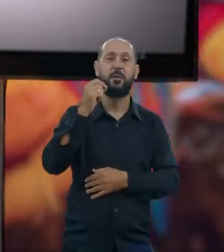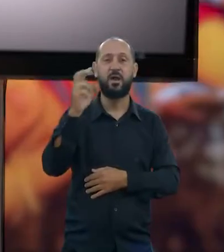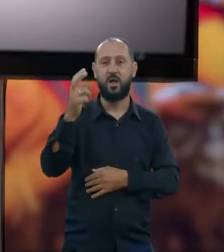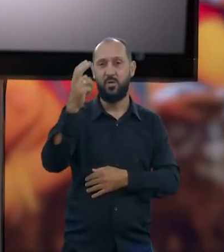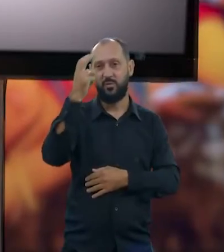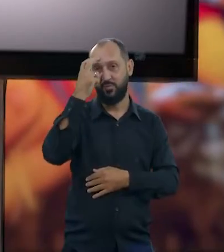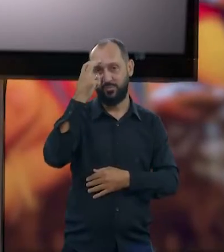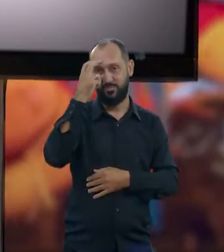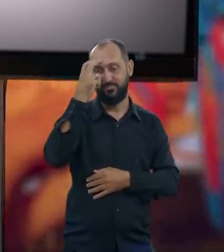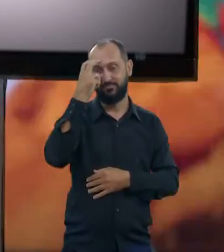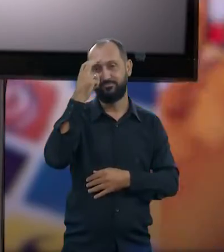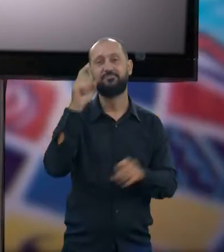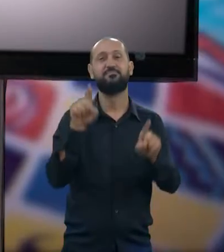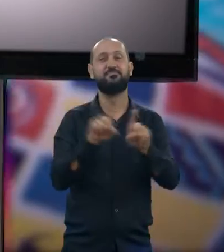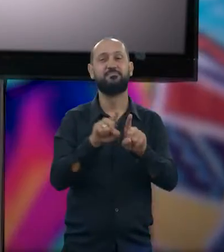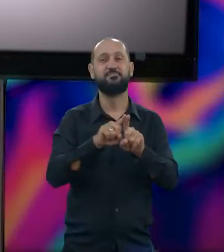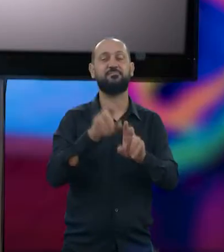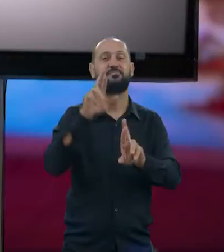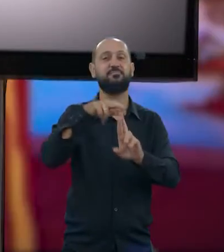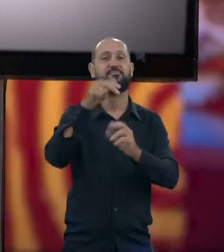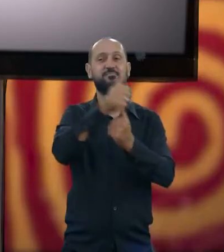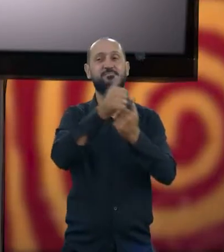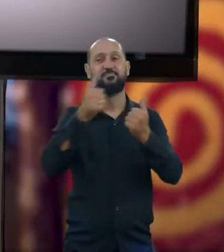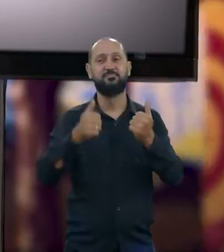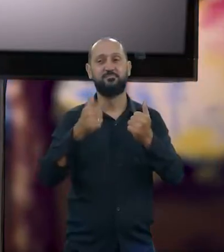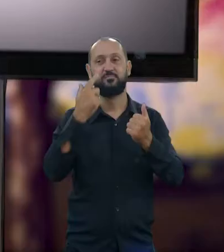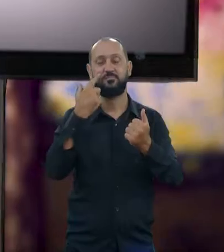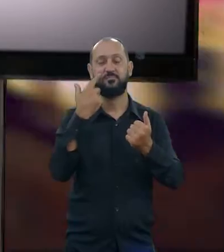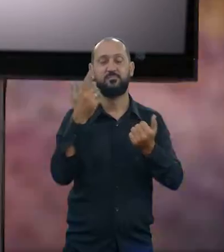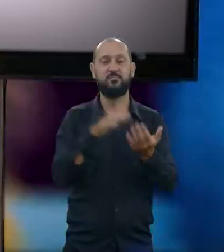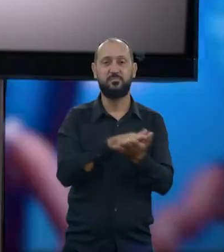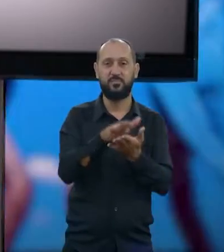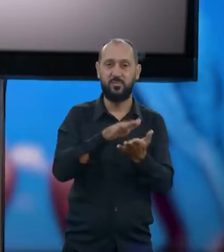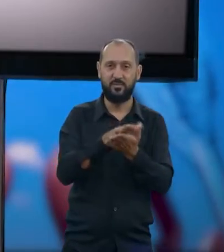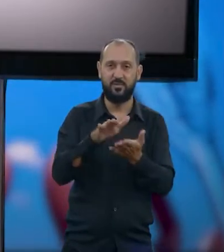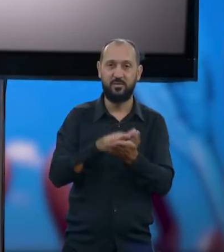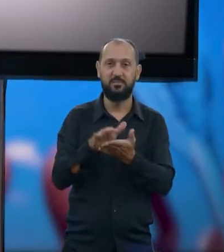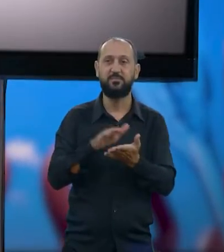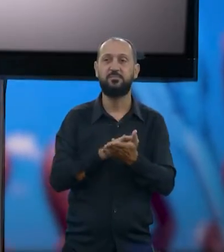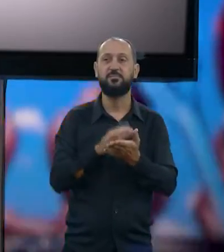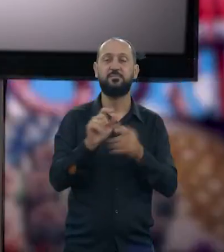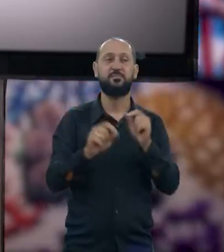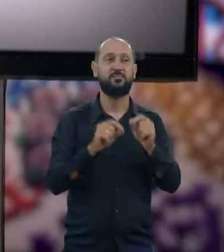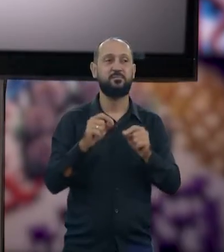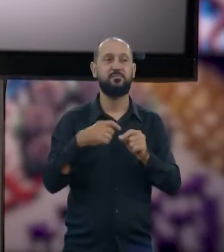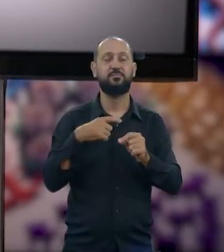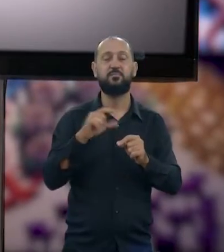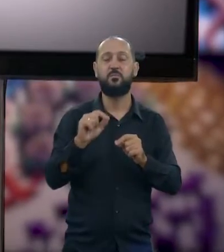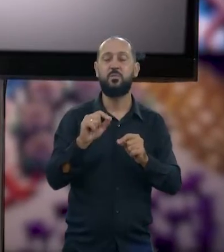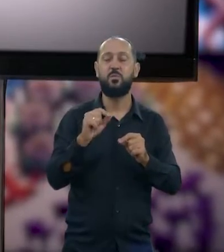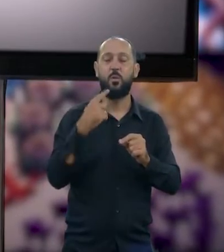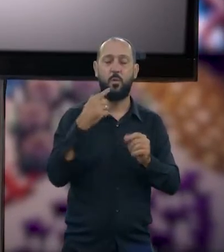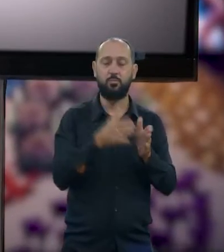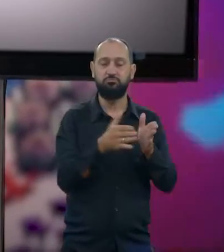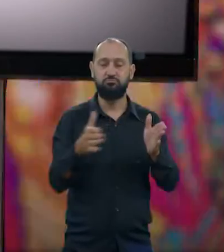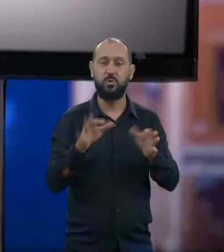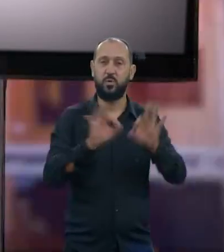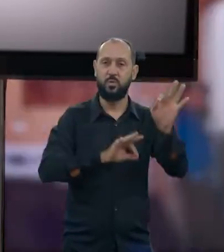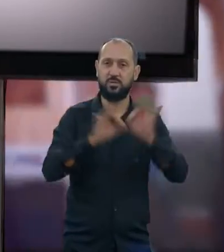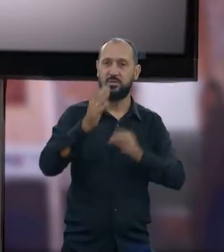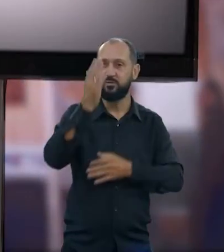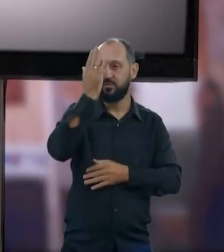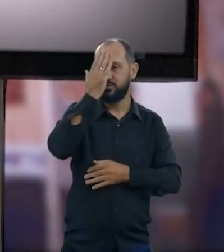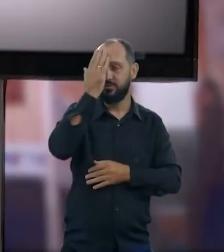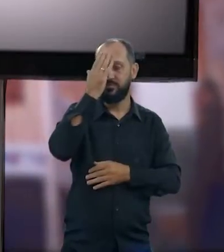universo cultural e também sobre a representatividade das publicações infanto-juvenis como ferramentas na construção